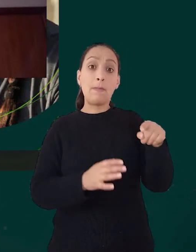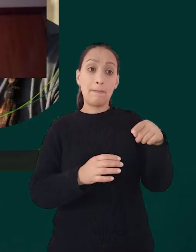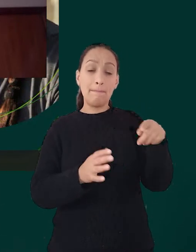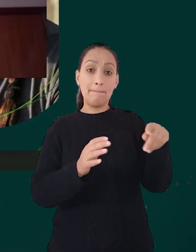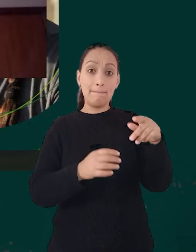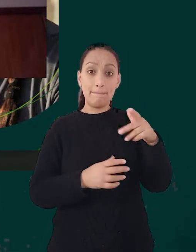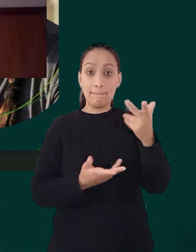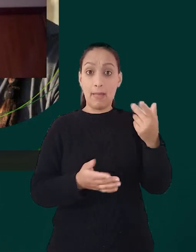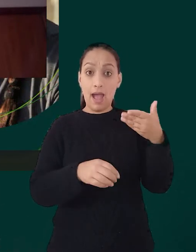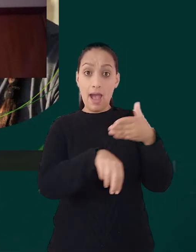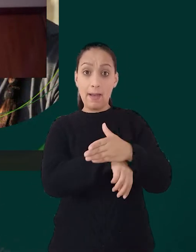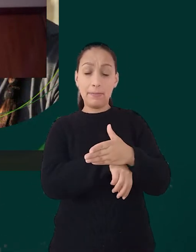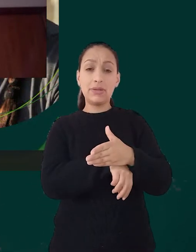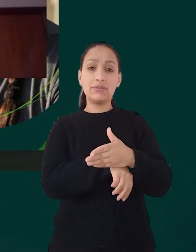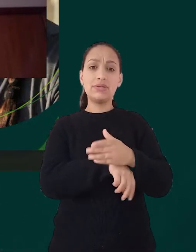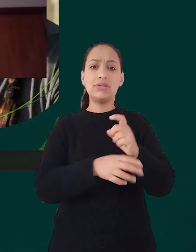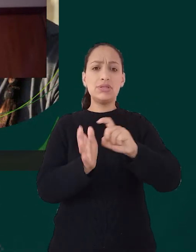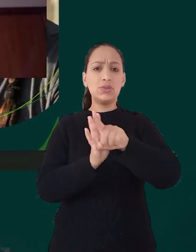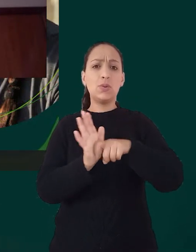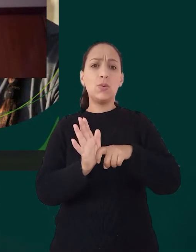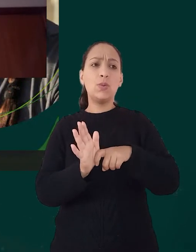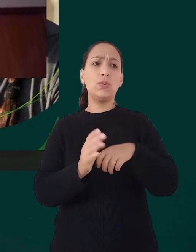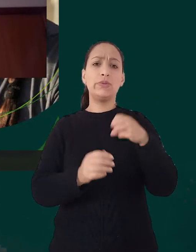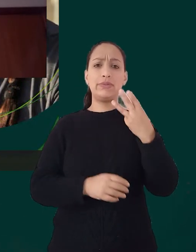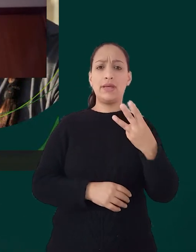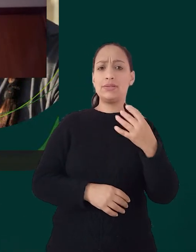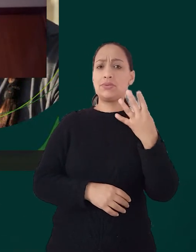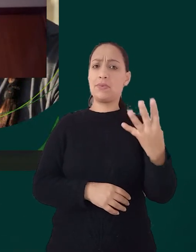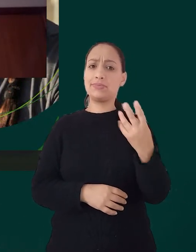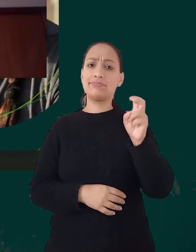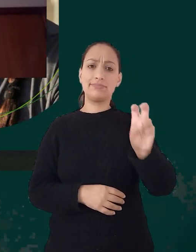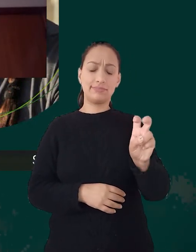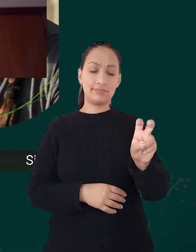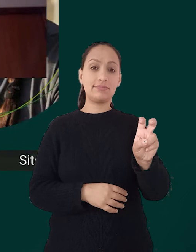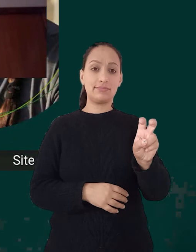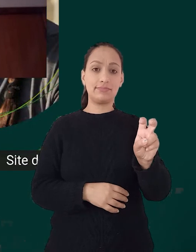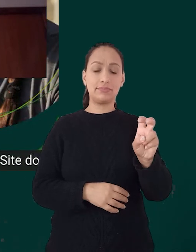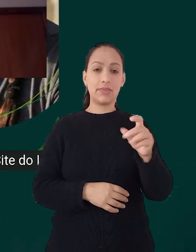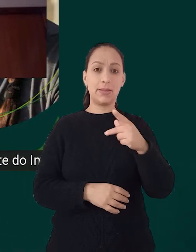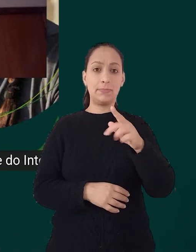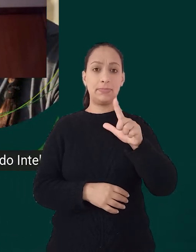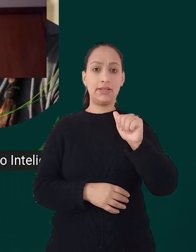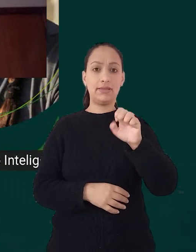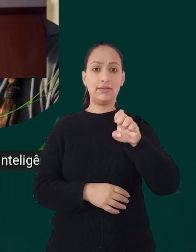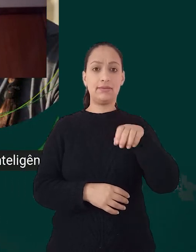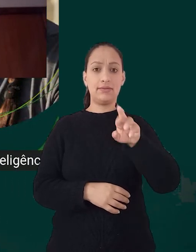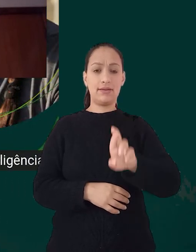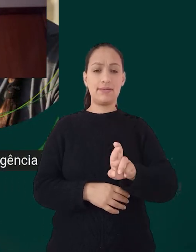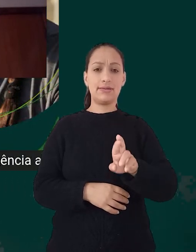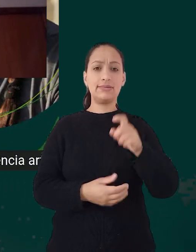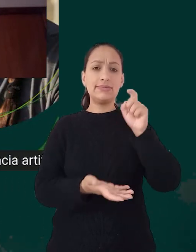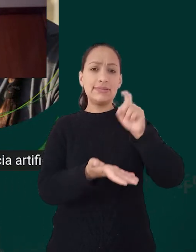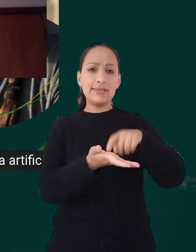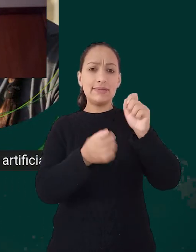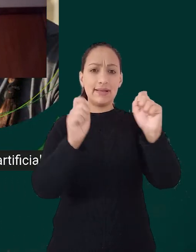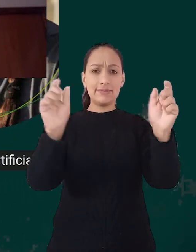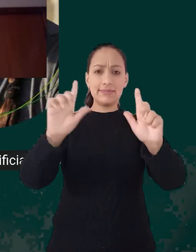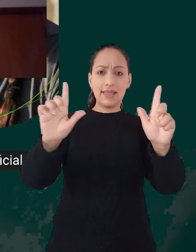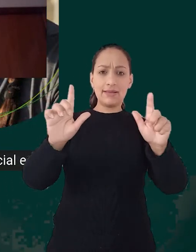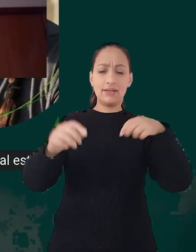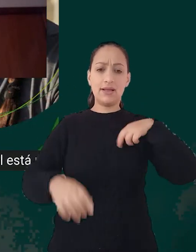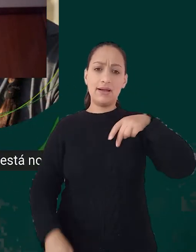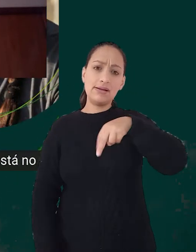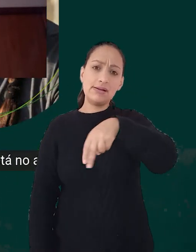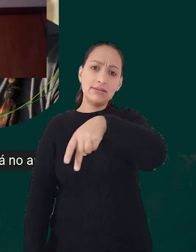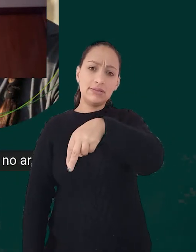seja, tu mesmo executa 3, 4, 5 players ao mesmo tempo. Então, tu clica na tela, anda um pouquinho, clica